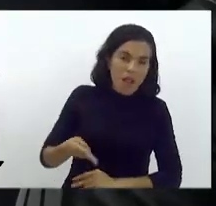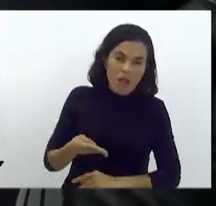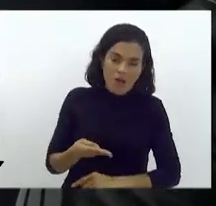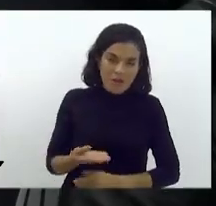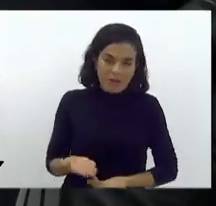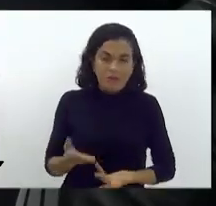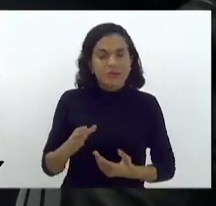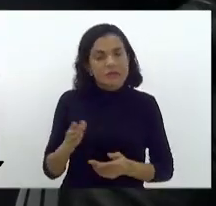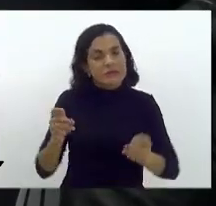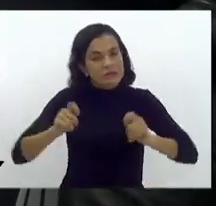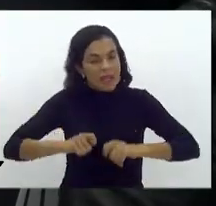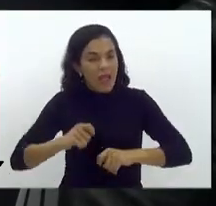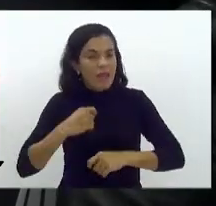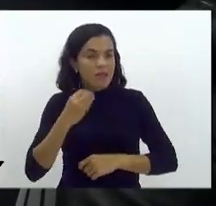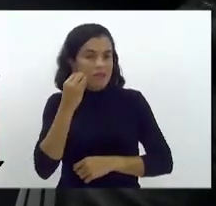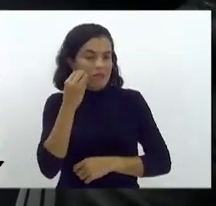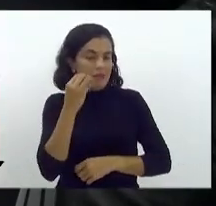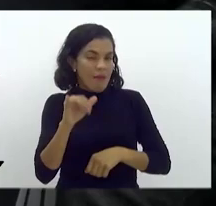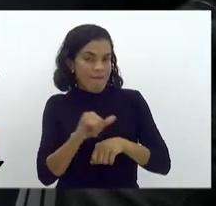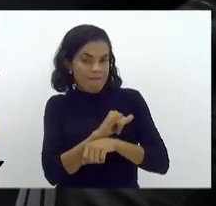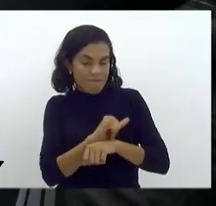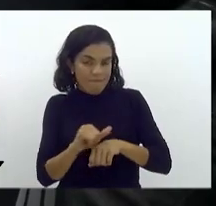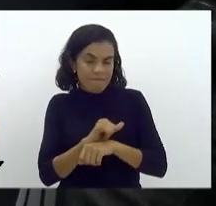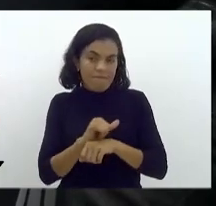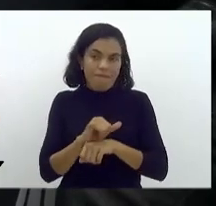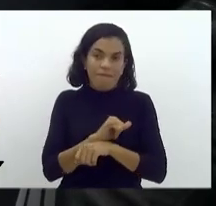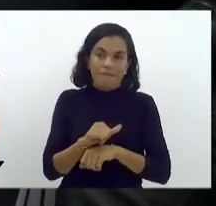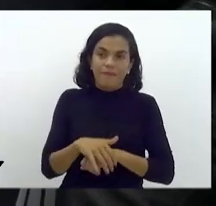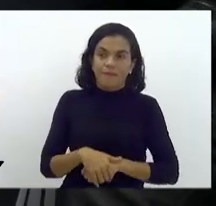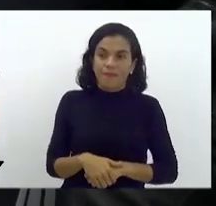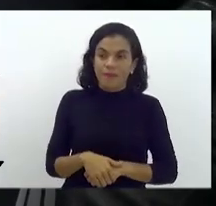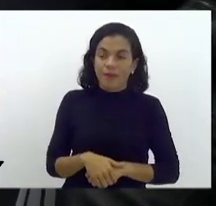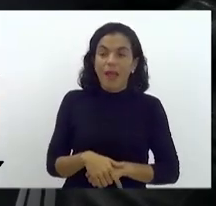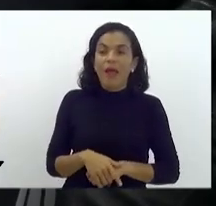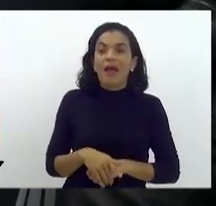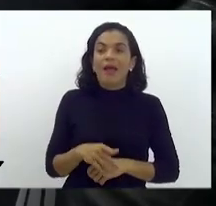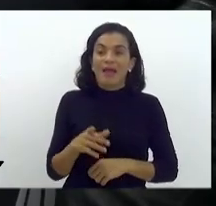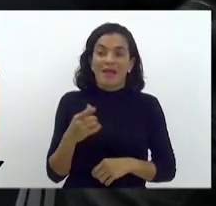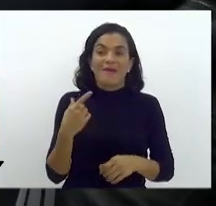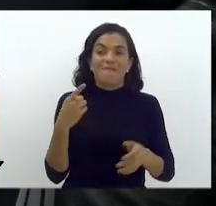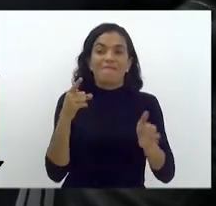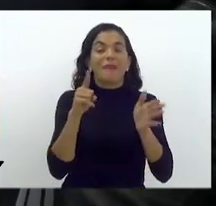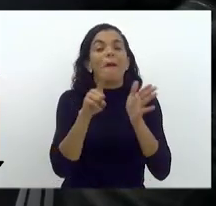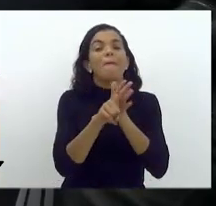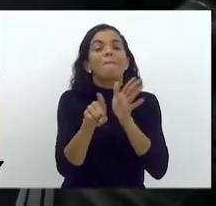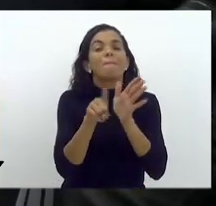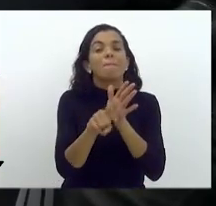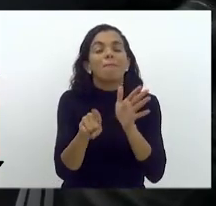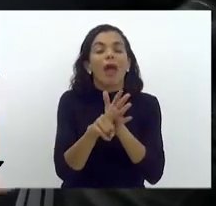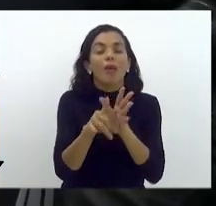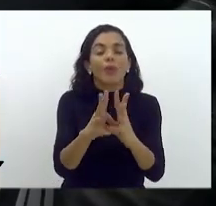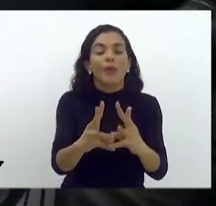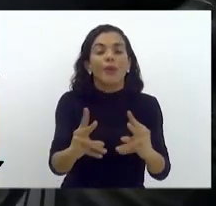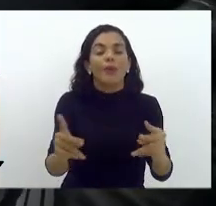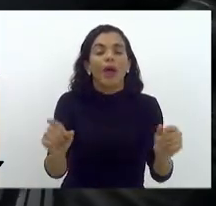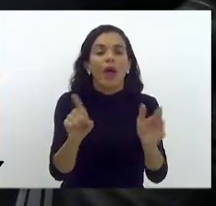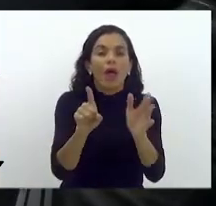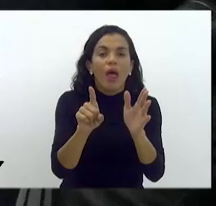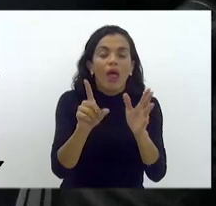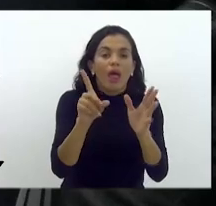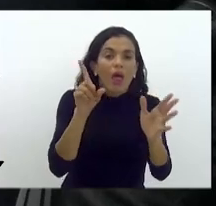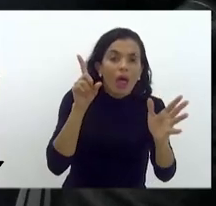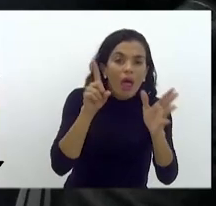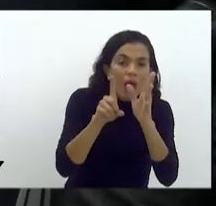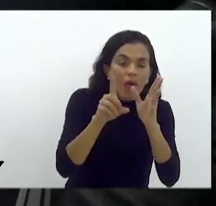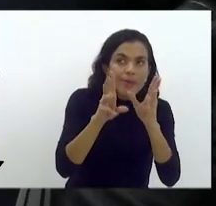acho que a gente podia tentar trabalhar nisso porque senão as perguntas perdem o sentido perde o sentido